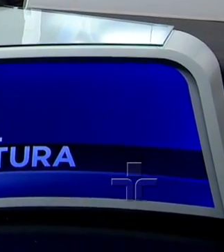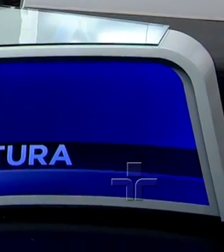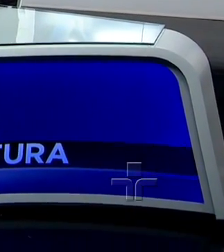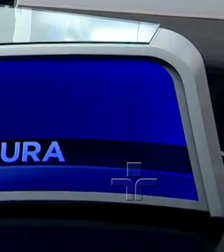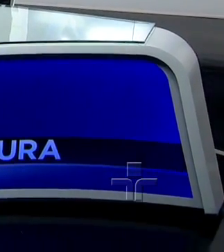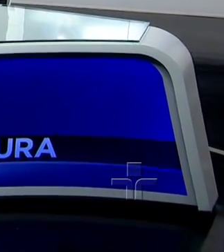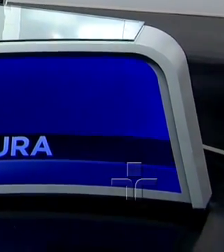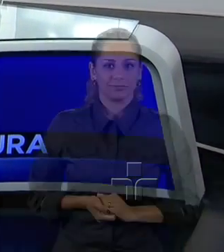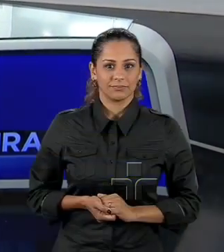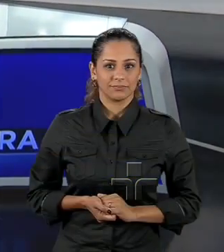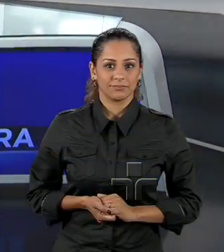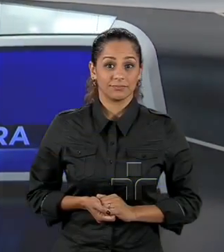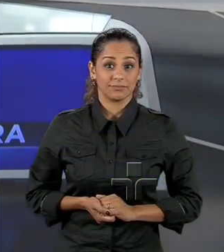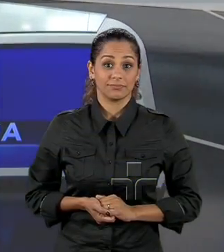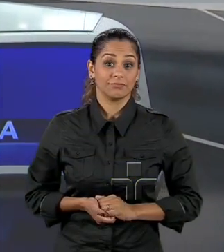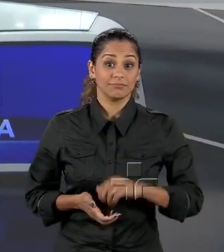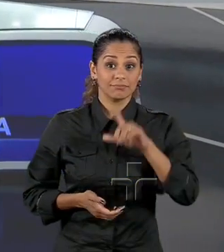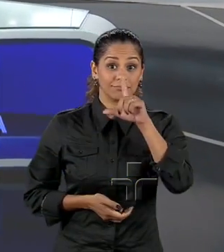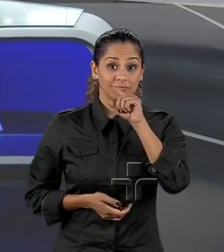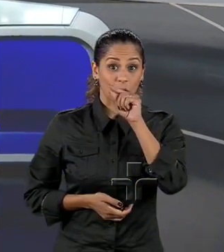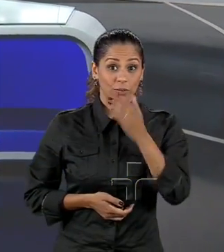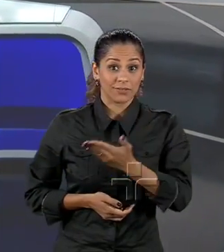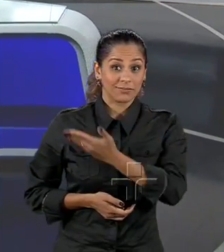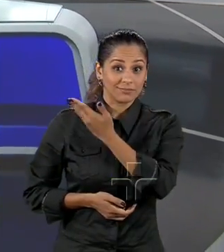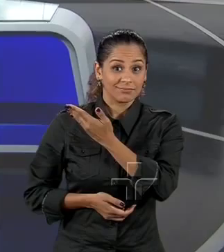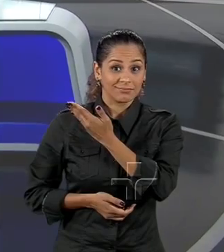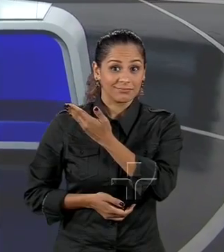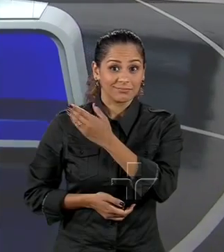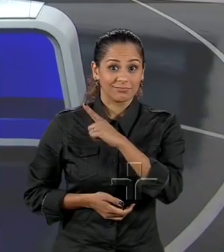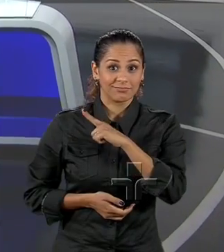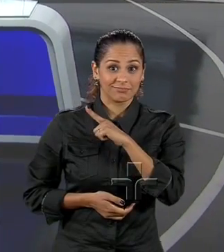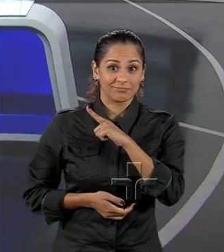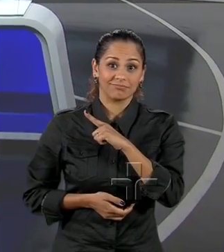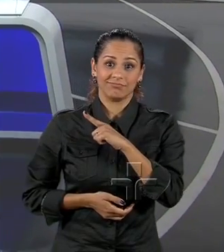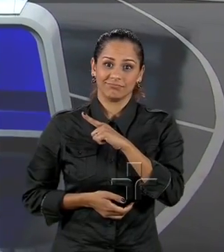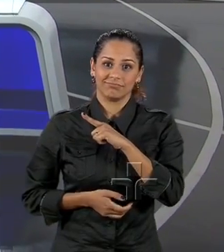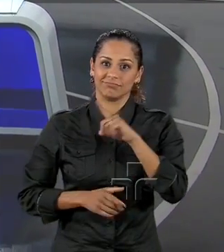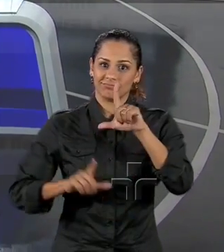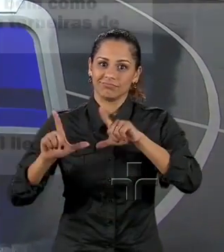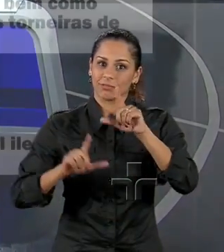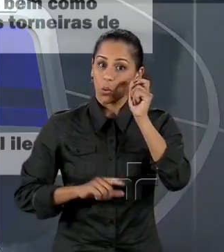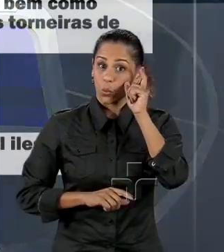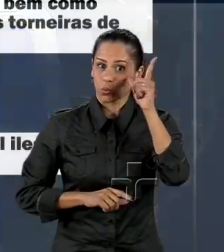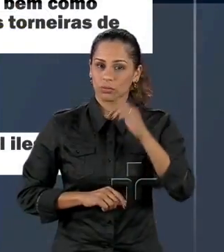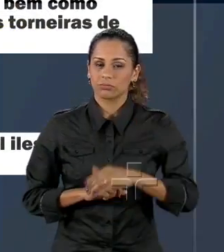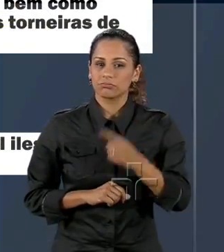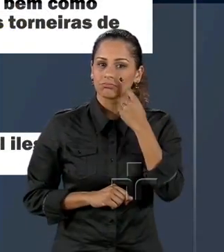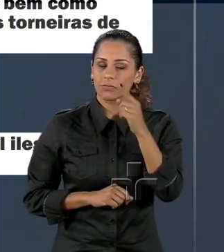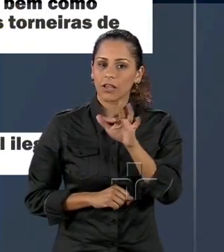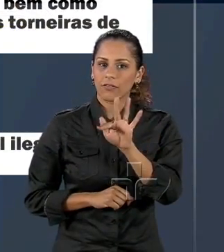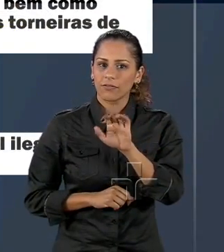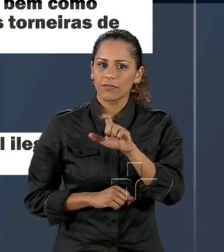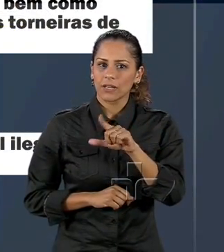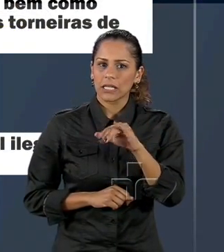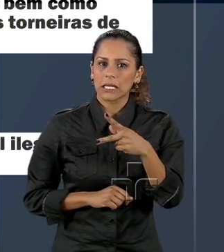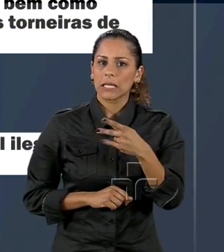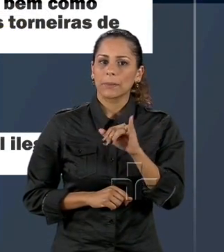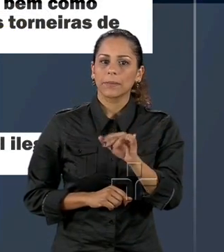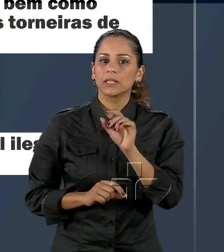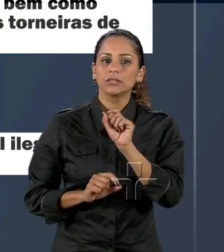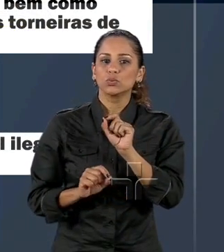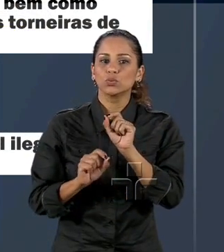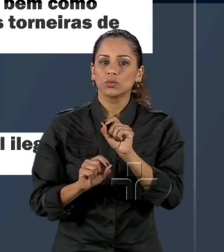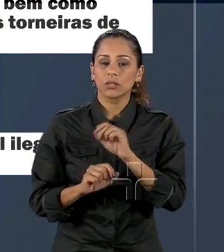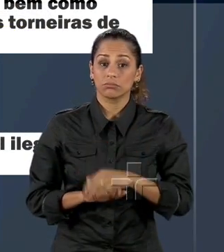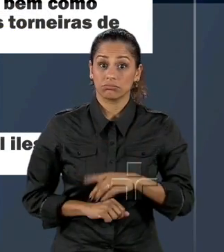No telão, nós temos mais algumas mensagens enviadas na hashtag Jornal da Cultura. Vamos ver o que o Felipe Alt diz. Tem obra